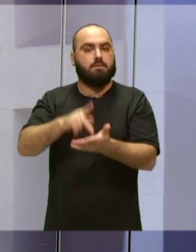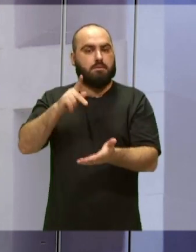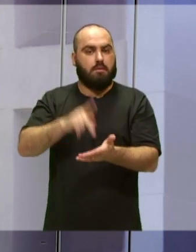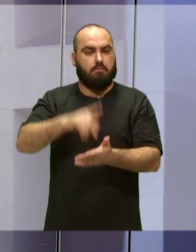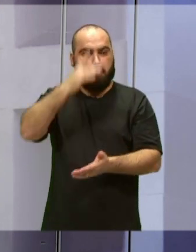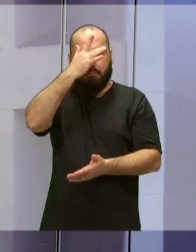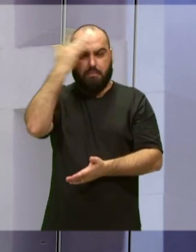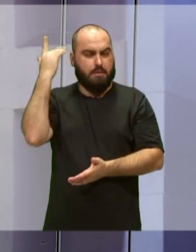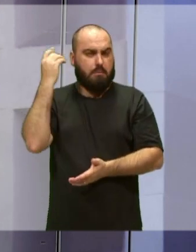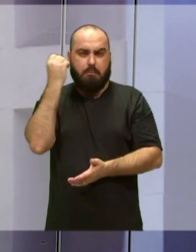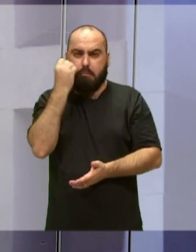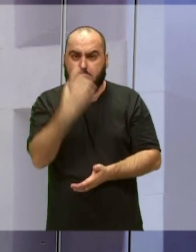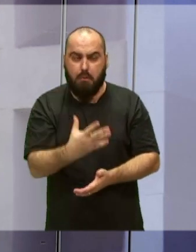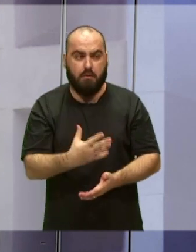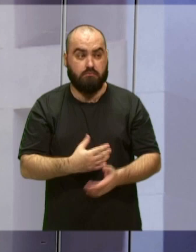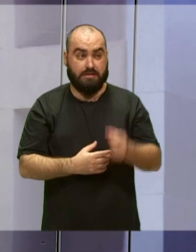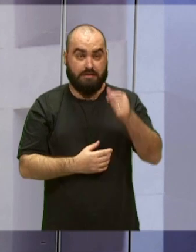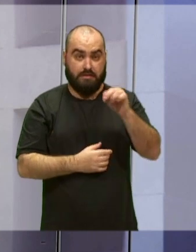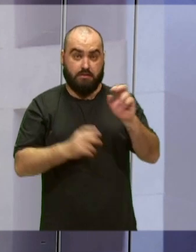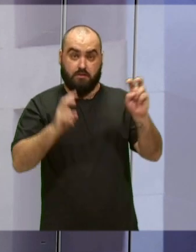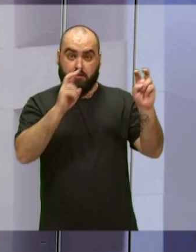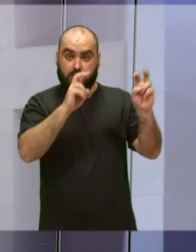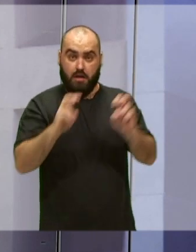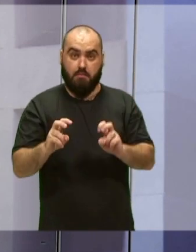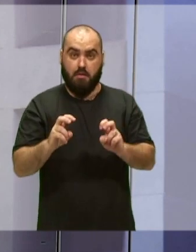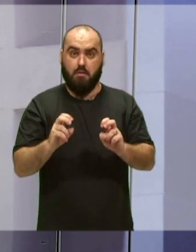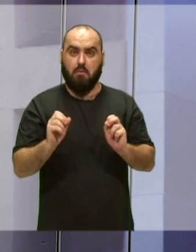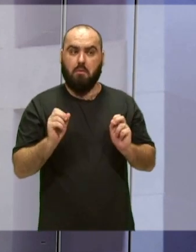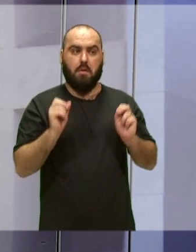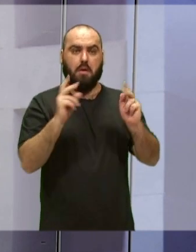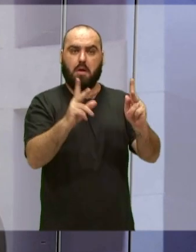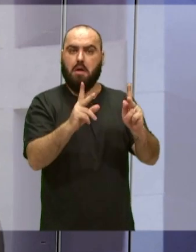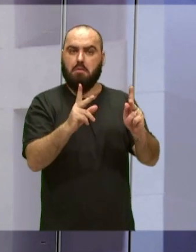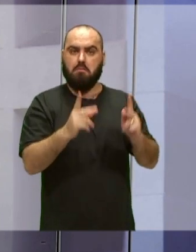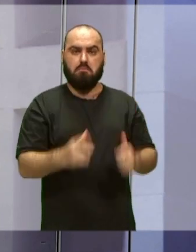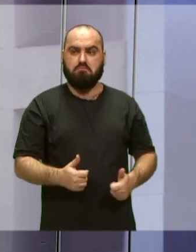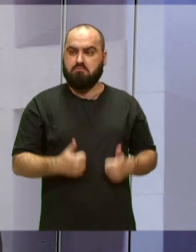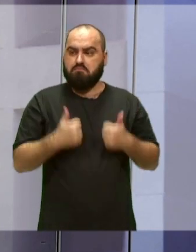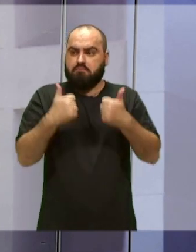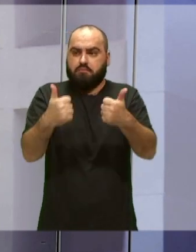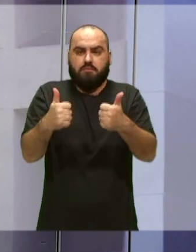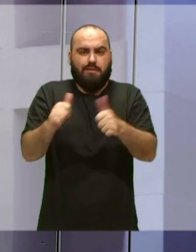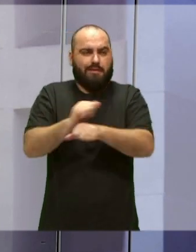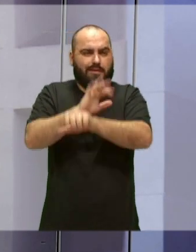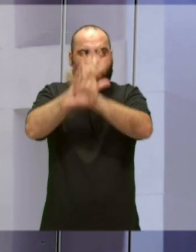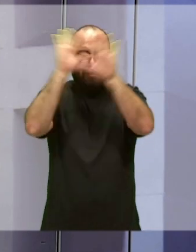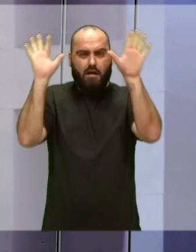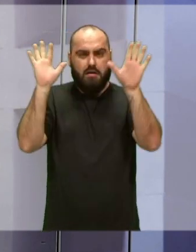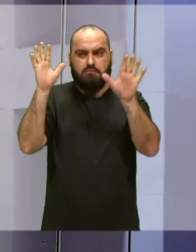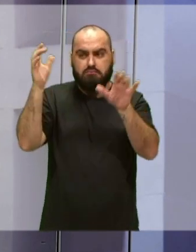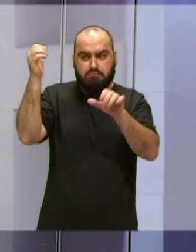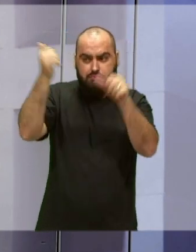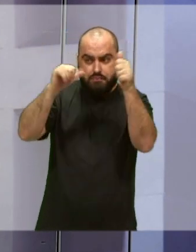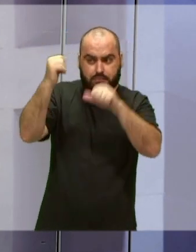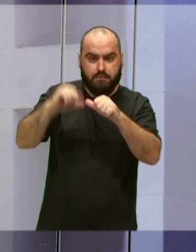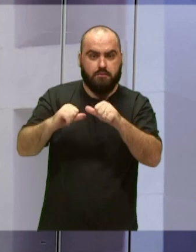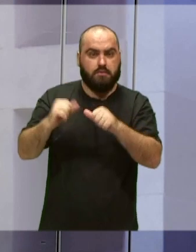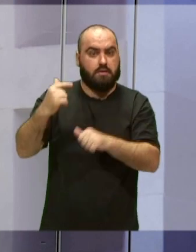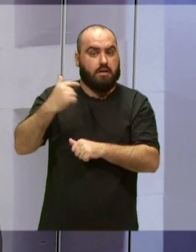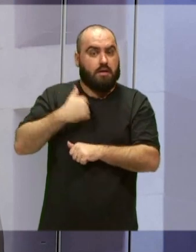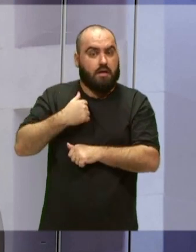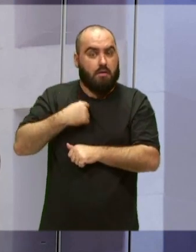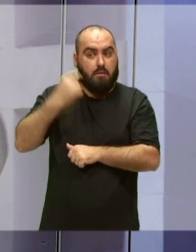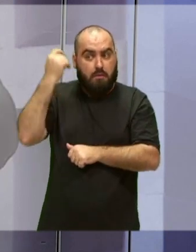Então se o tema tá eles trazem tudo muito castigado para mim e aí a gente vai e depois é uma loucura me deixa quase